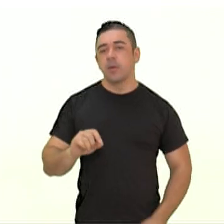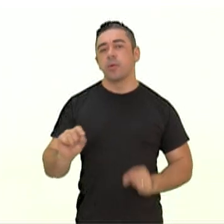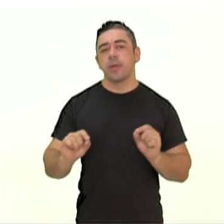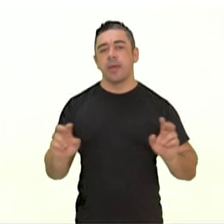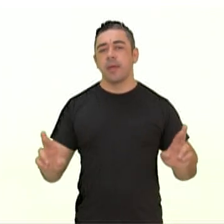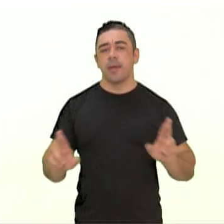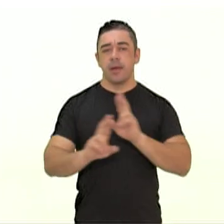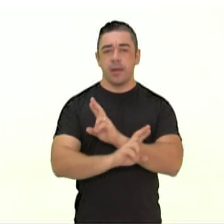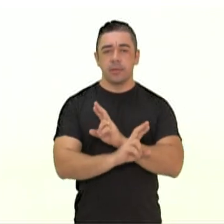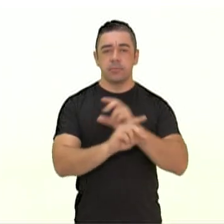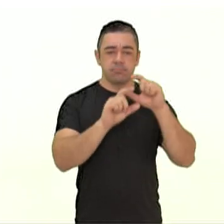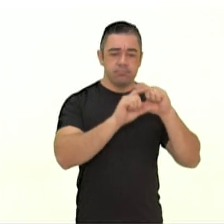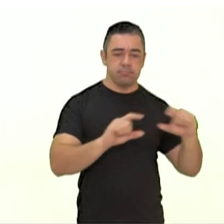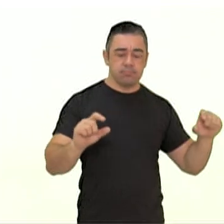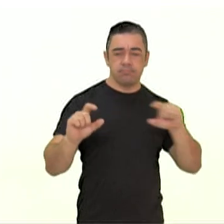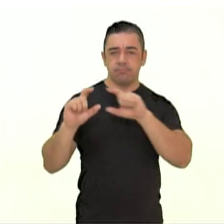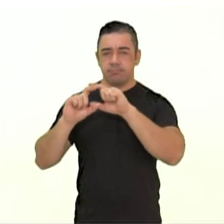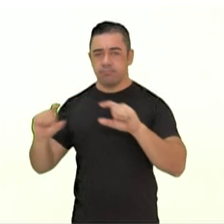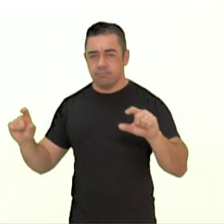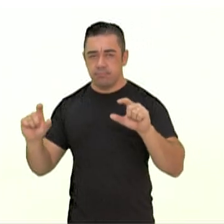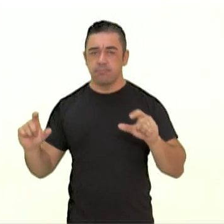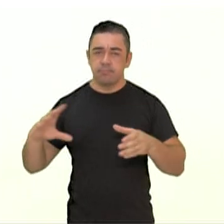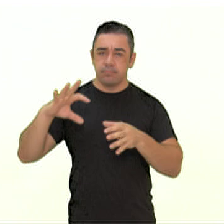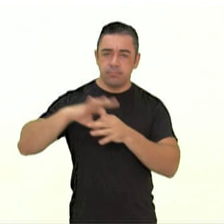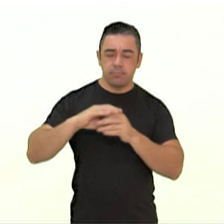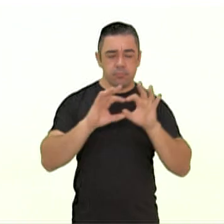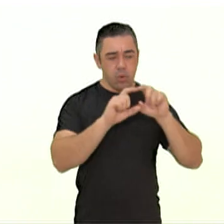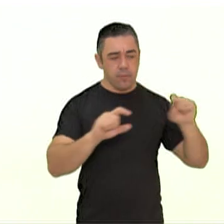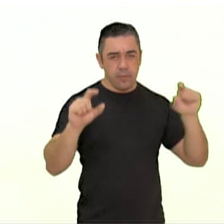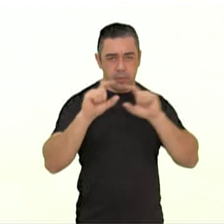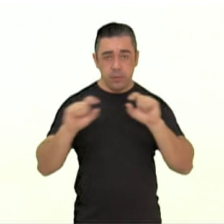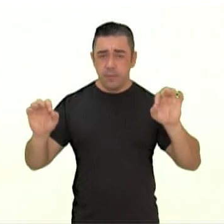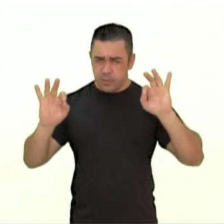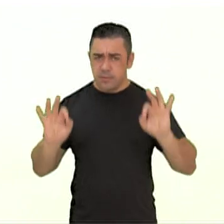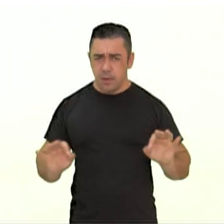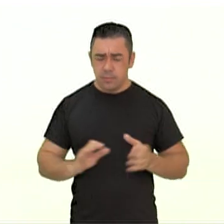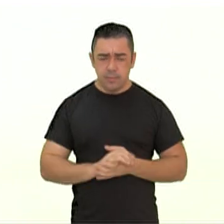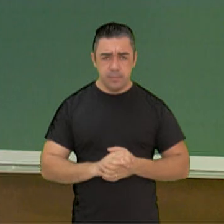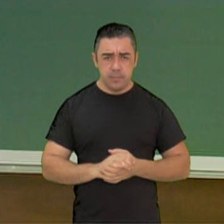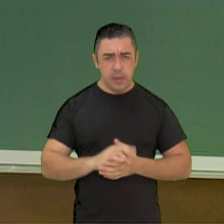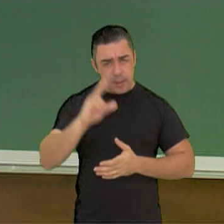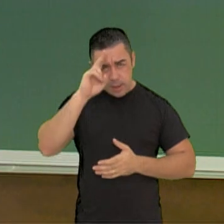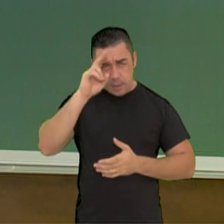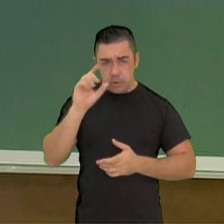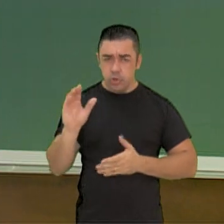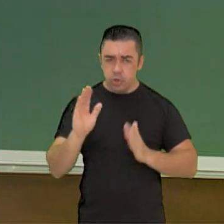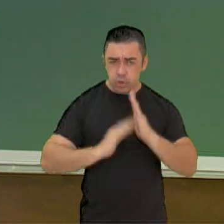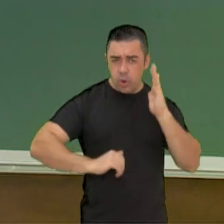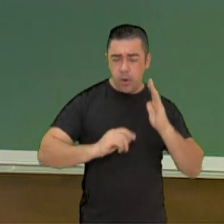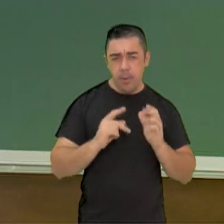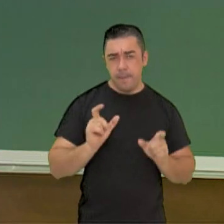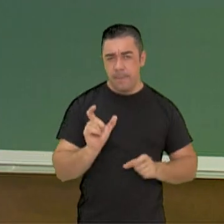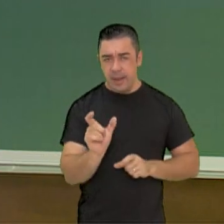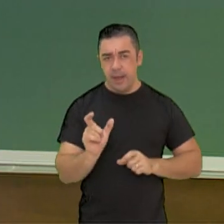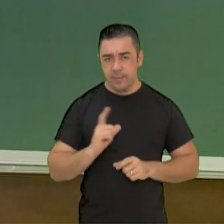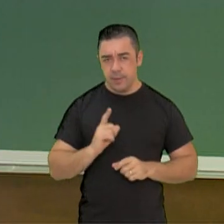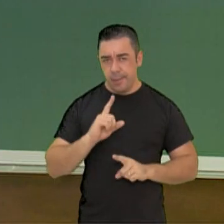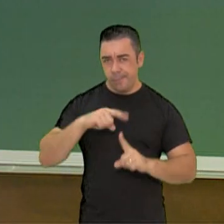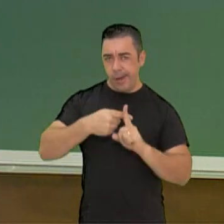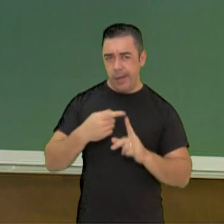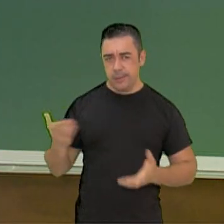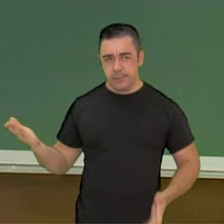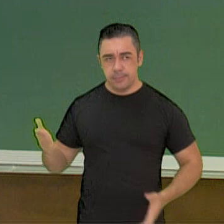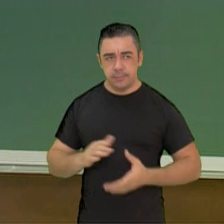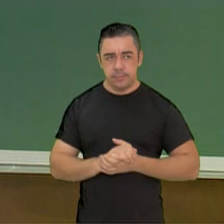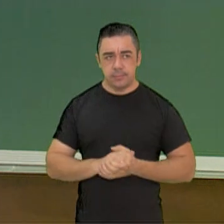uma relação entre dois ou mais termos da oração. Você acertou. Lembrando que tiramos ali uma palavrinha que estava sobrando, tá bom,